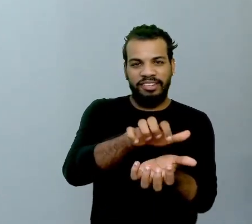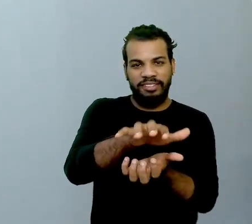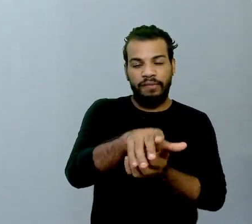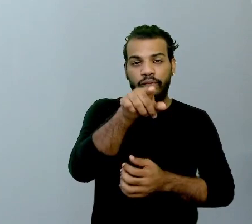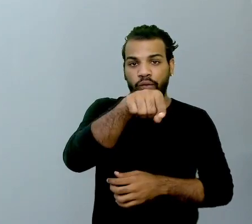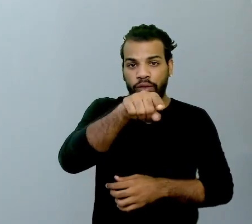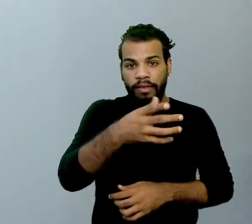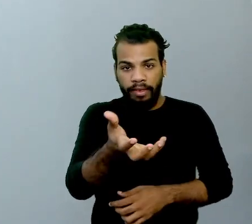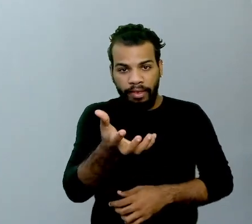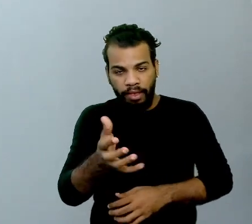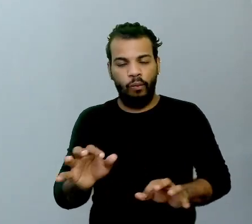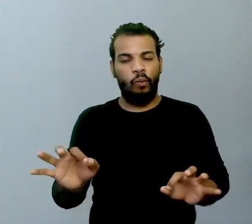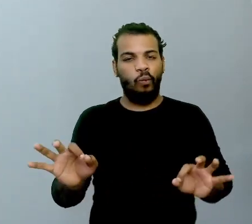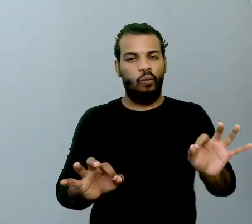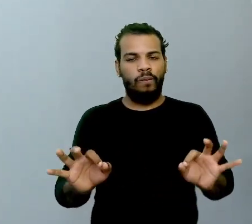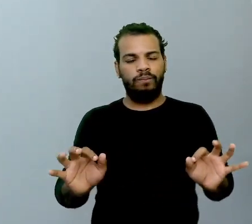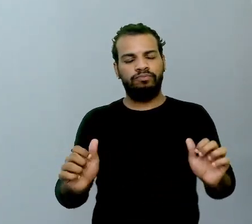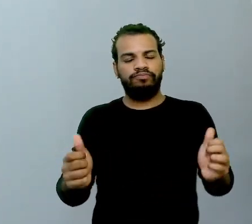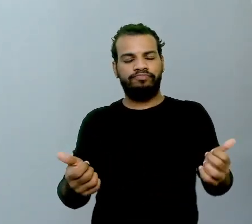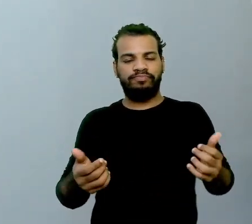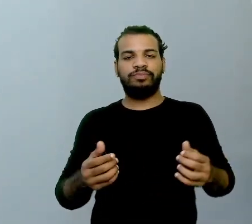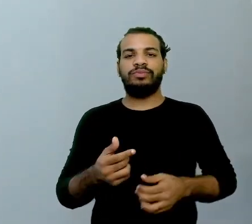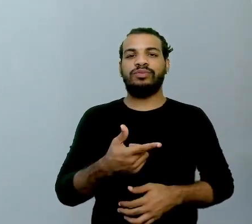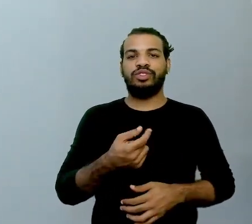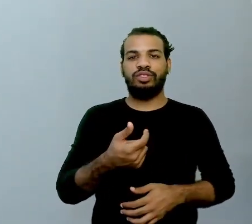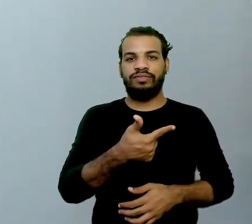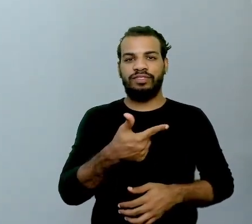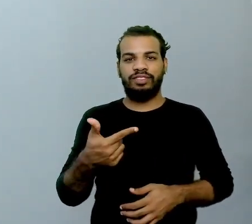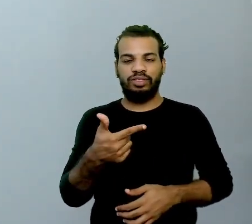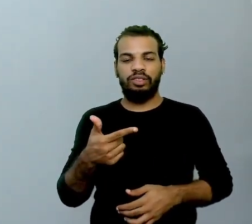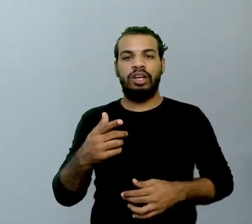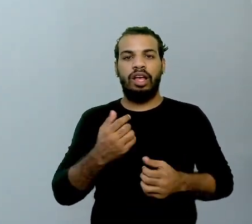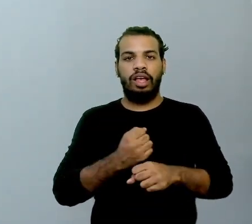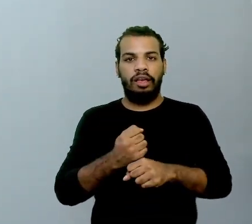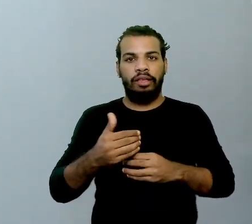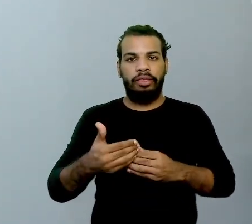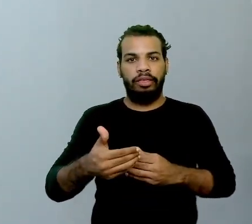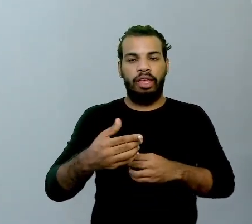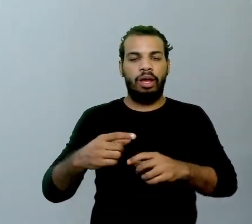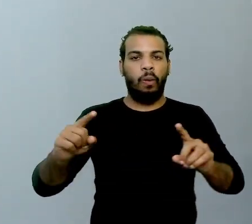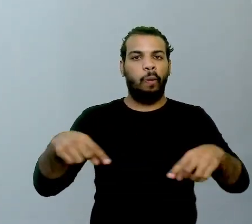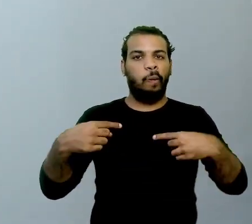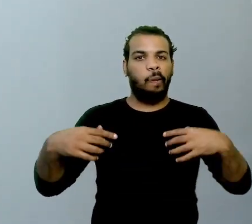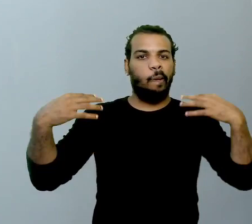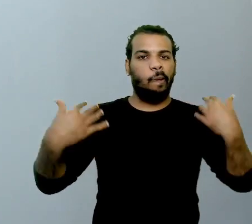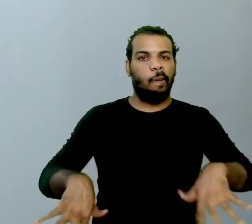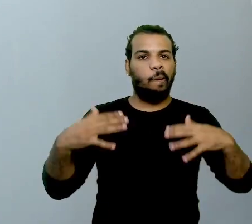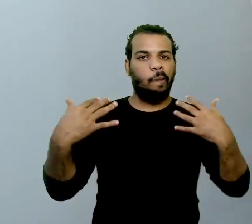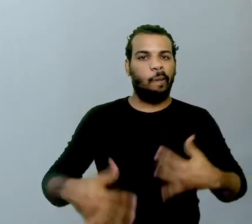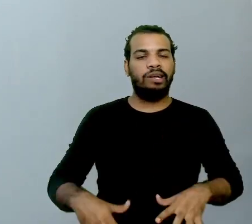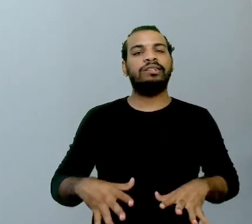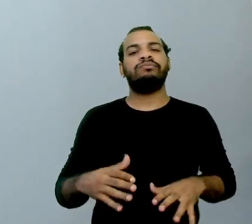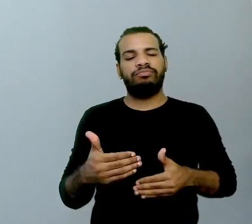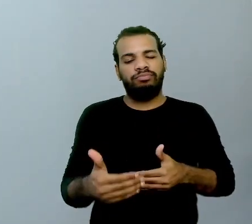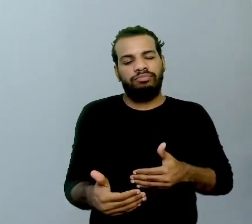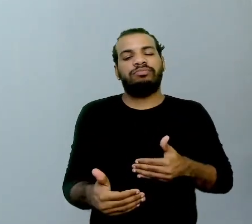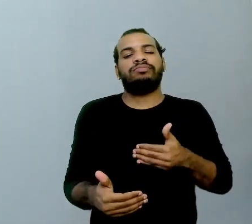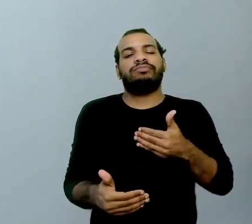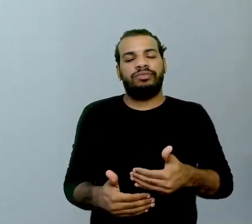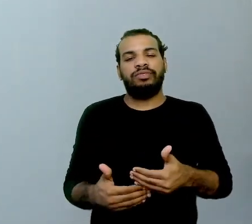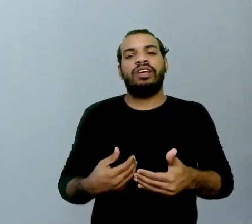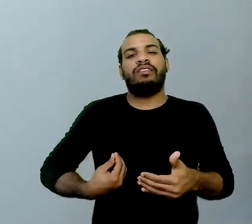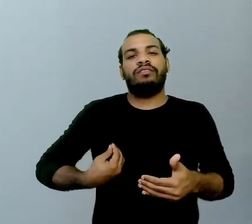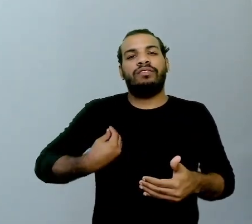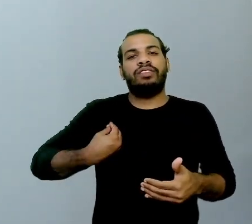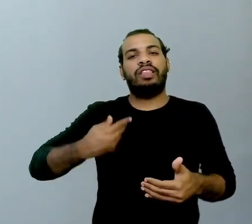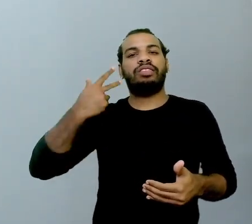querendo se organizar, se estruturar. 2022 um ano de desafios para a gente voltar, né, aos poucos a ter essa vida que a